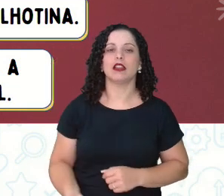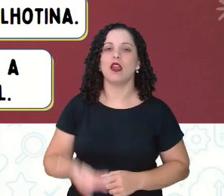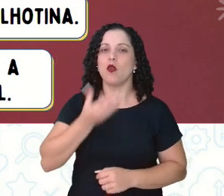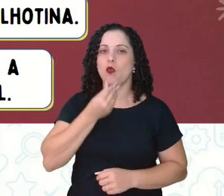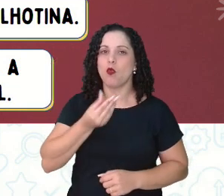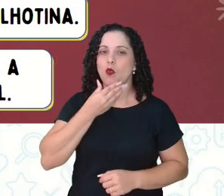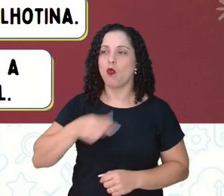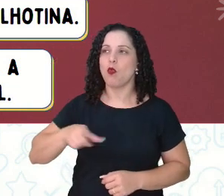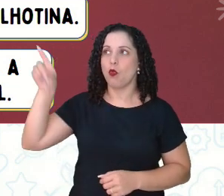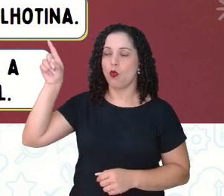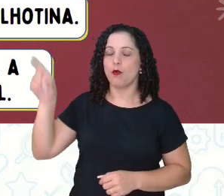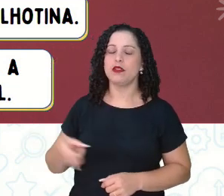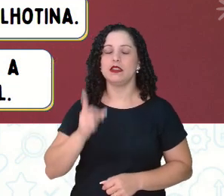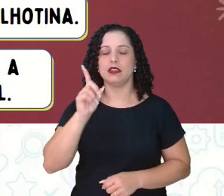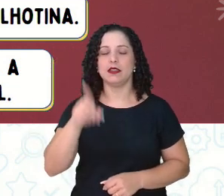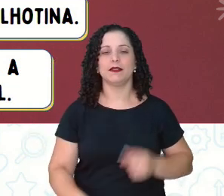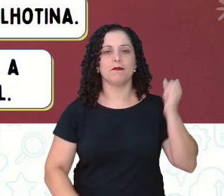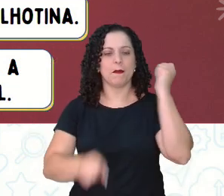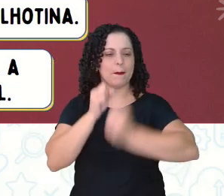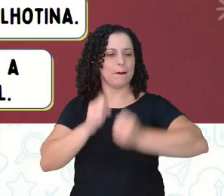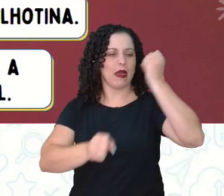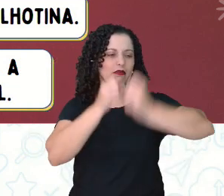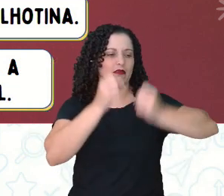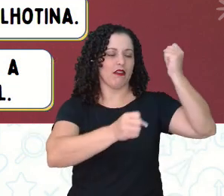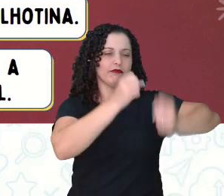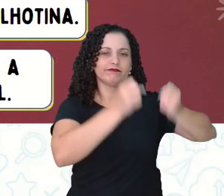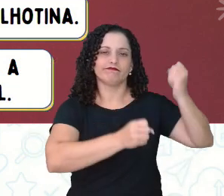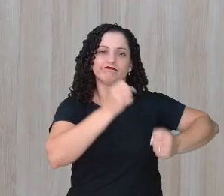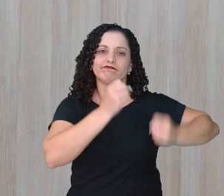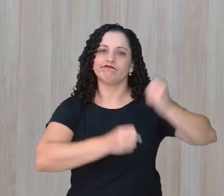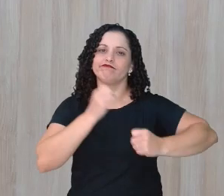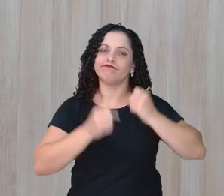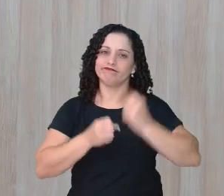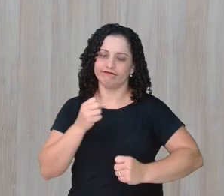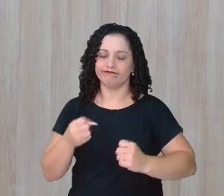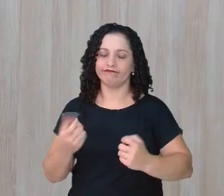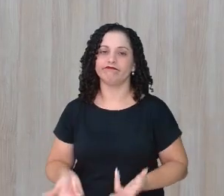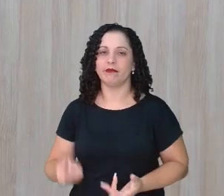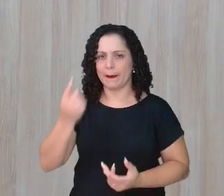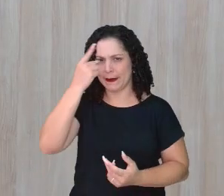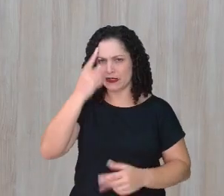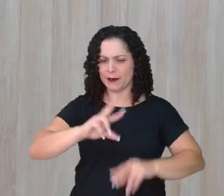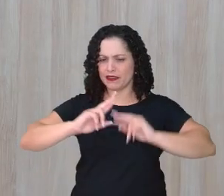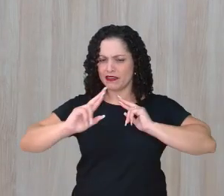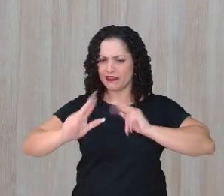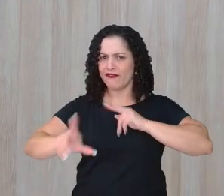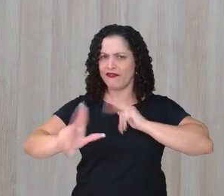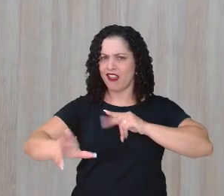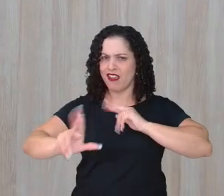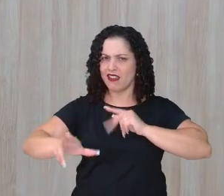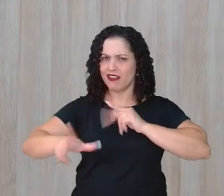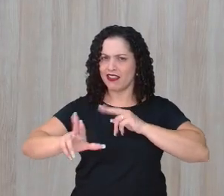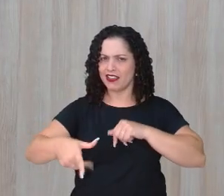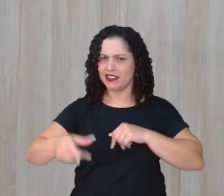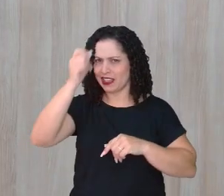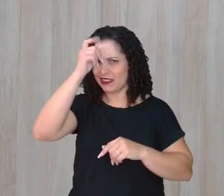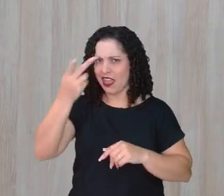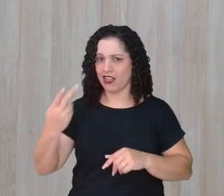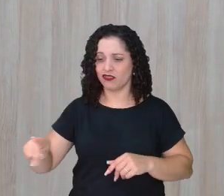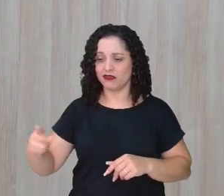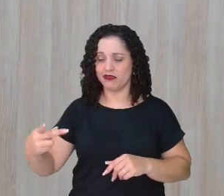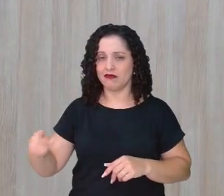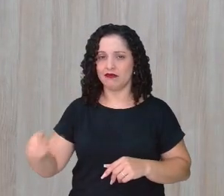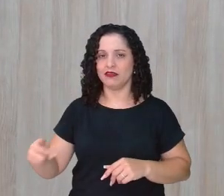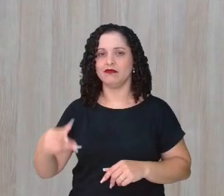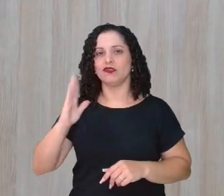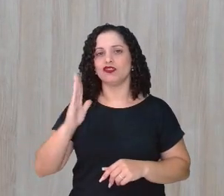da Revolução. Olha aí, então quem não tivesse esse pensamento revolucionário ou fosse de contra aos ideais dele,